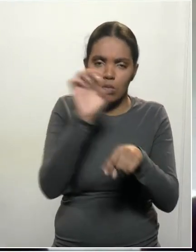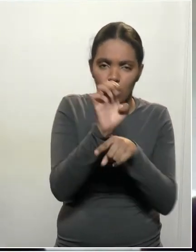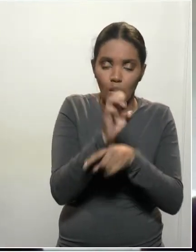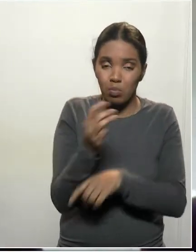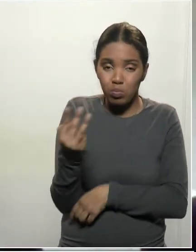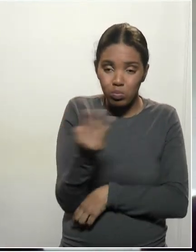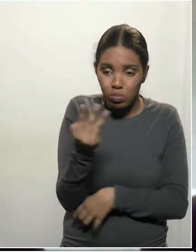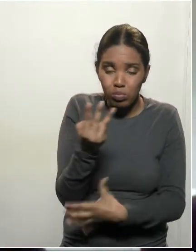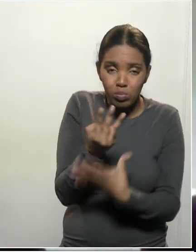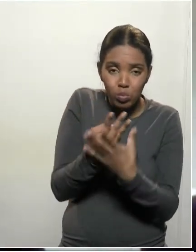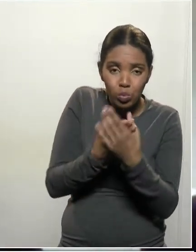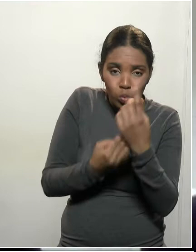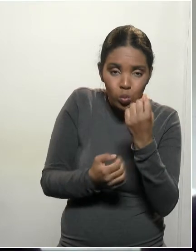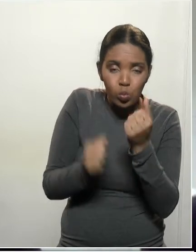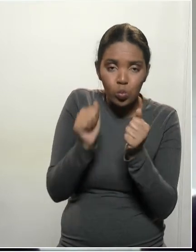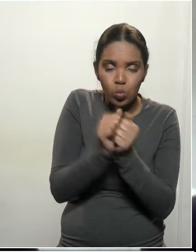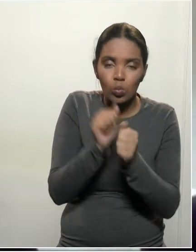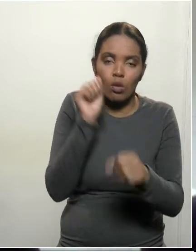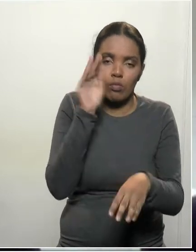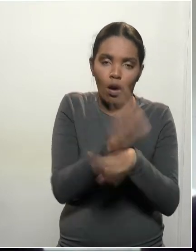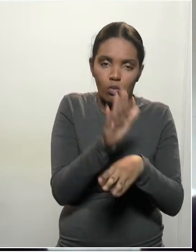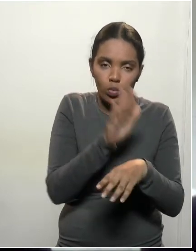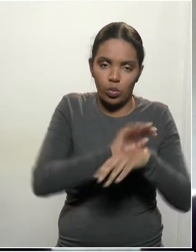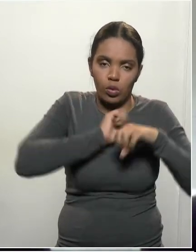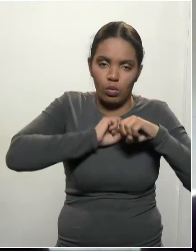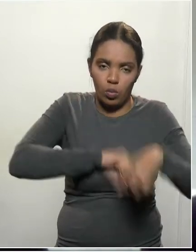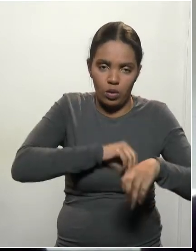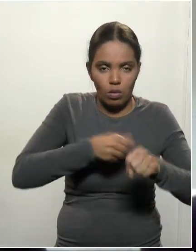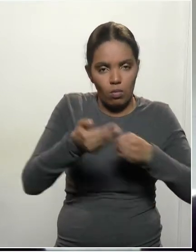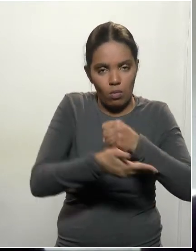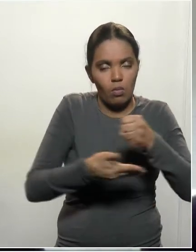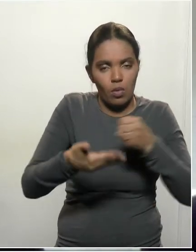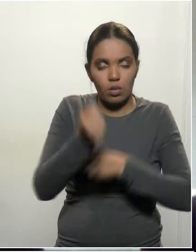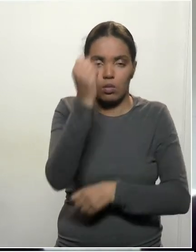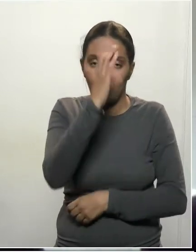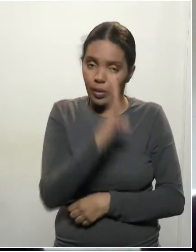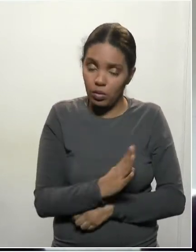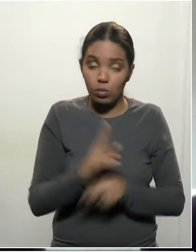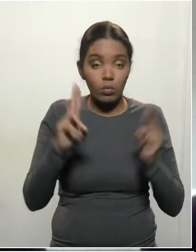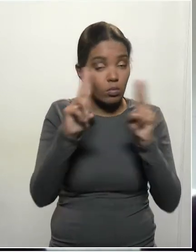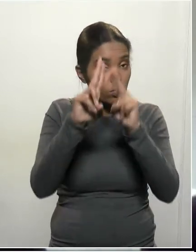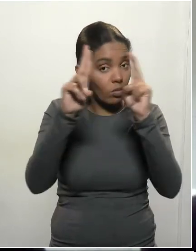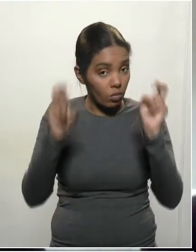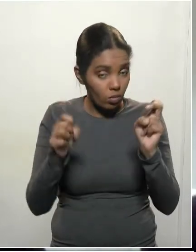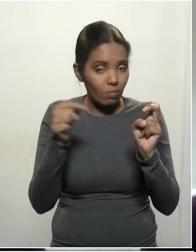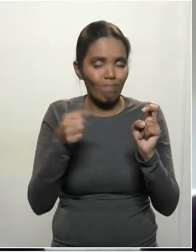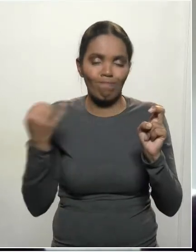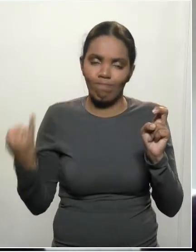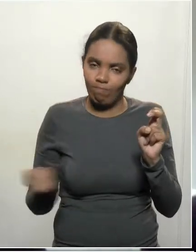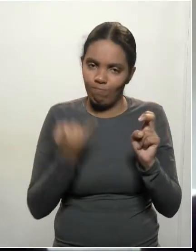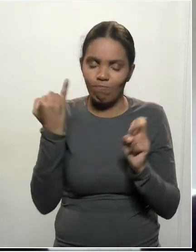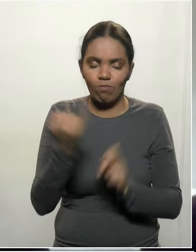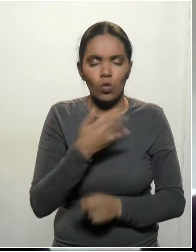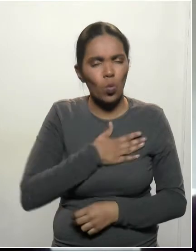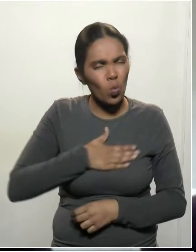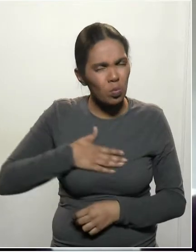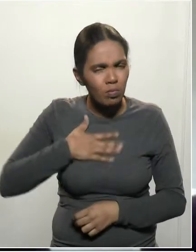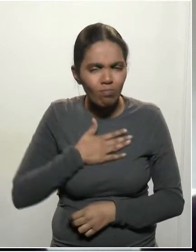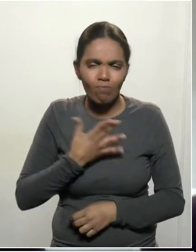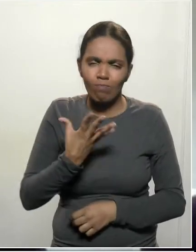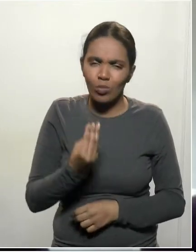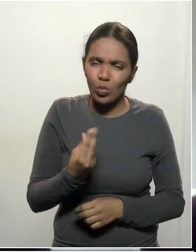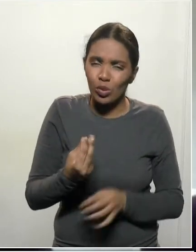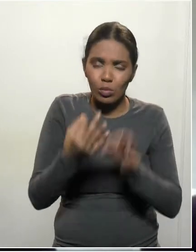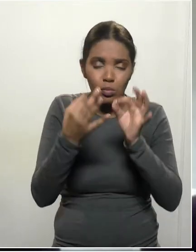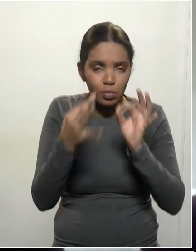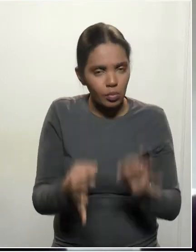importante para bancar a educação básica brasileira. Então, este é um tema importante. Gostaria muito, muito